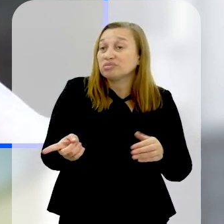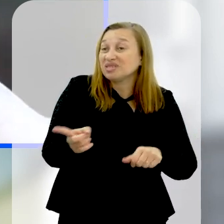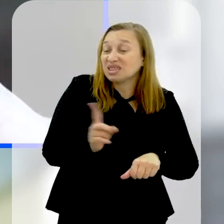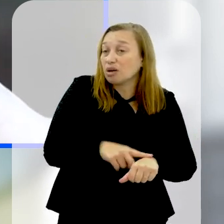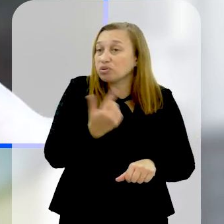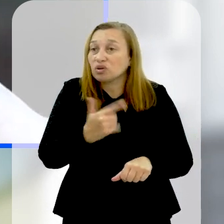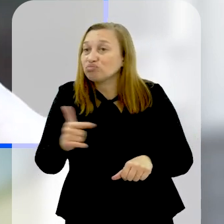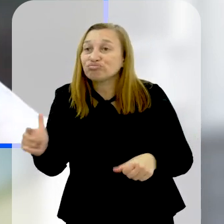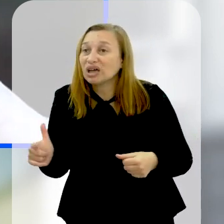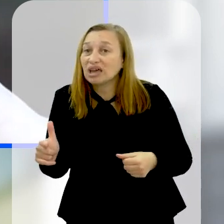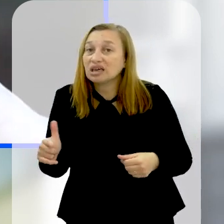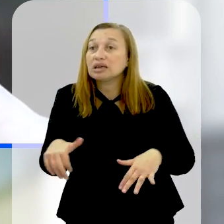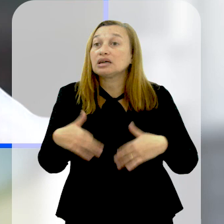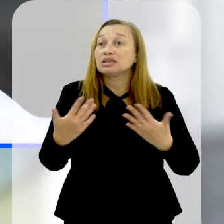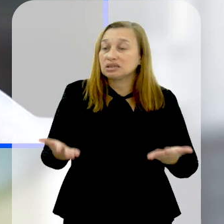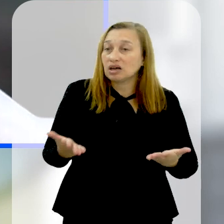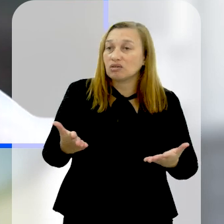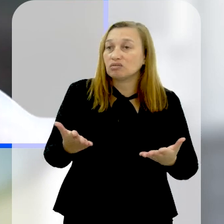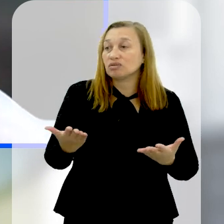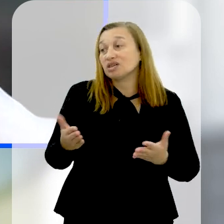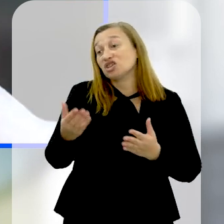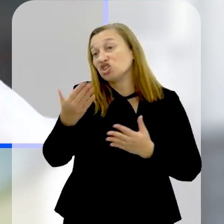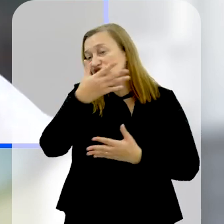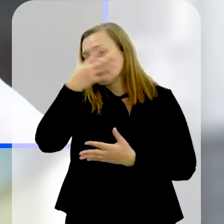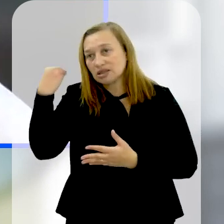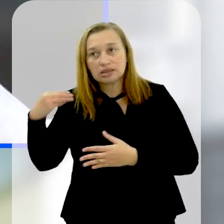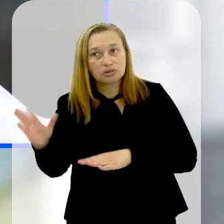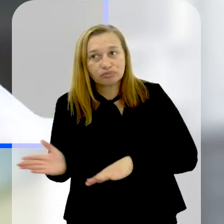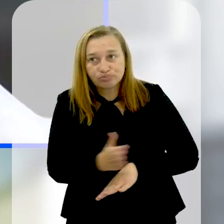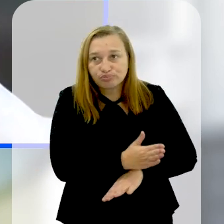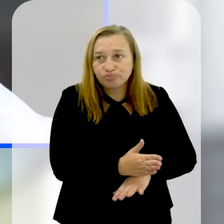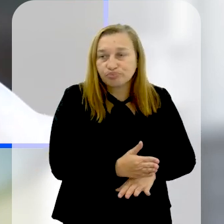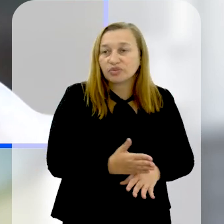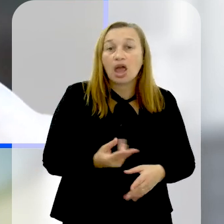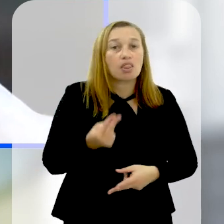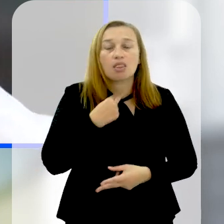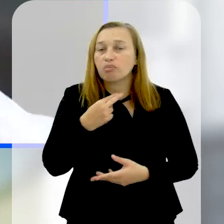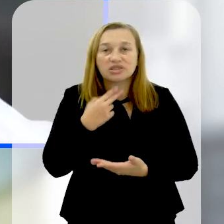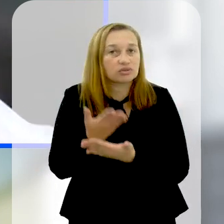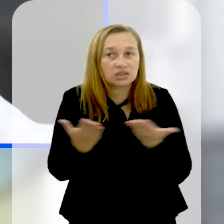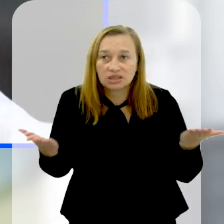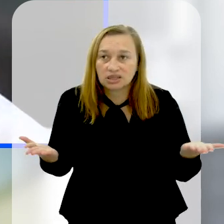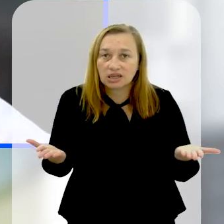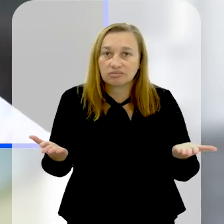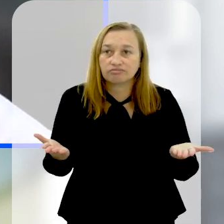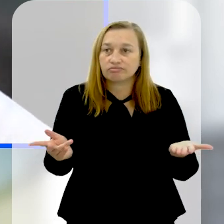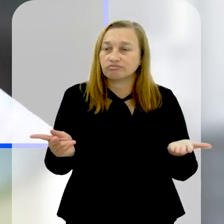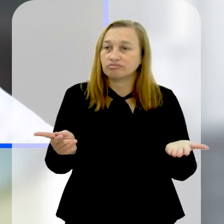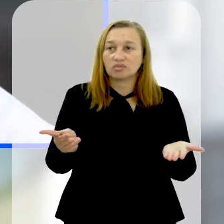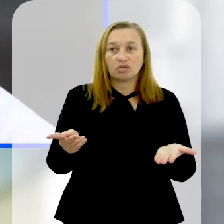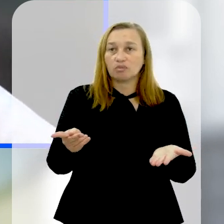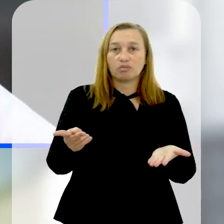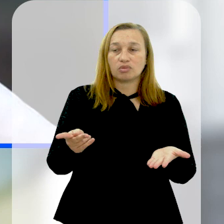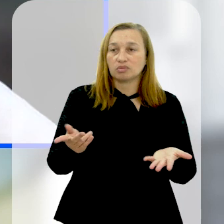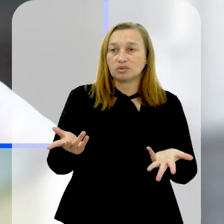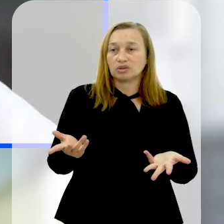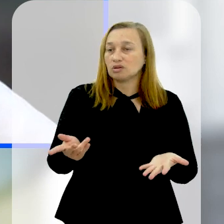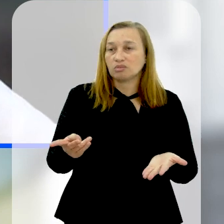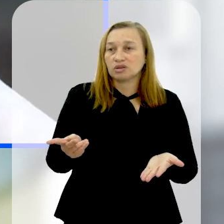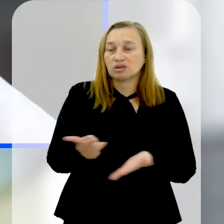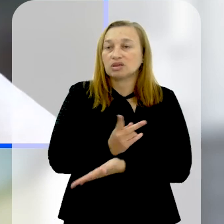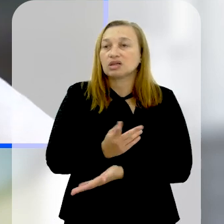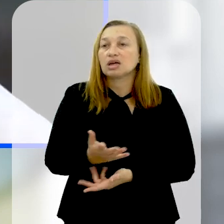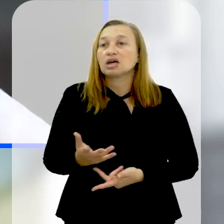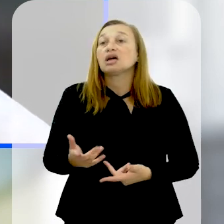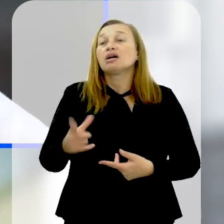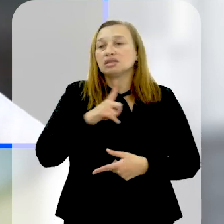estão com menos tempo. Então, isso acaba sendo colocado de lado. Sendo que isso não pode acontecer, sabe?